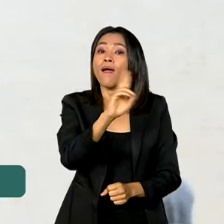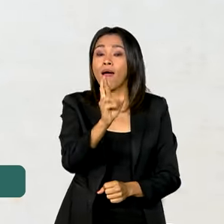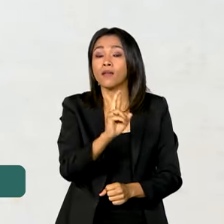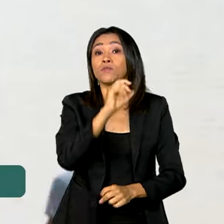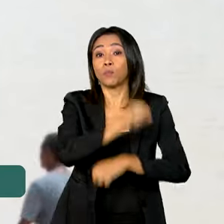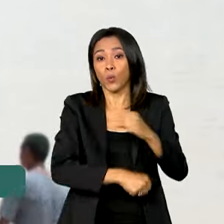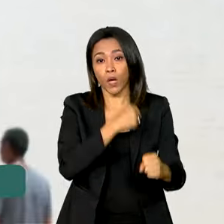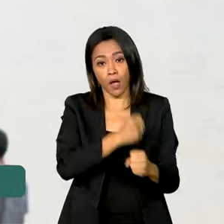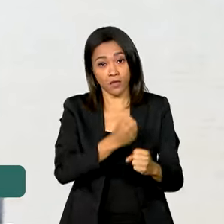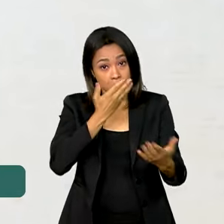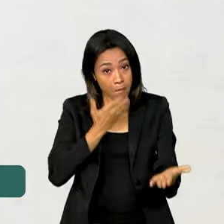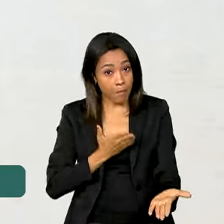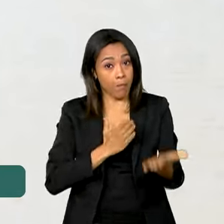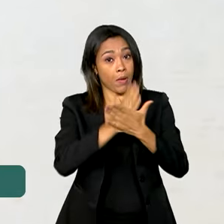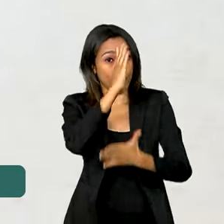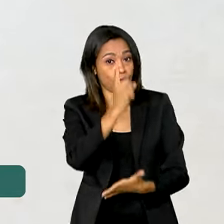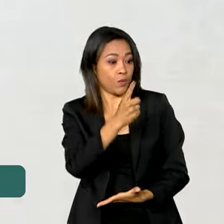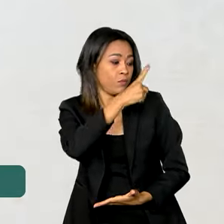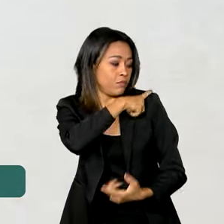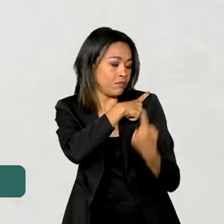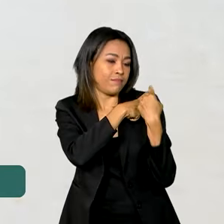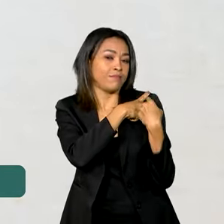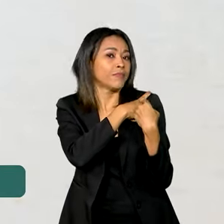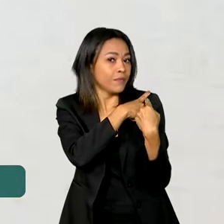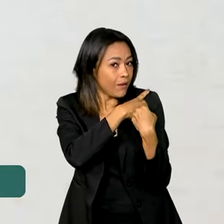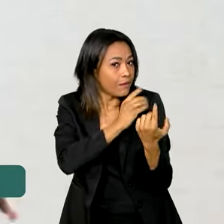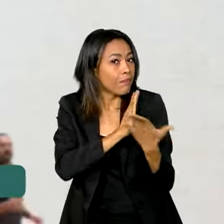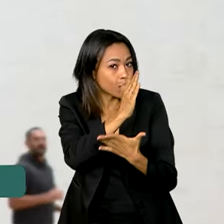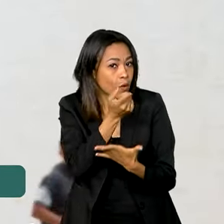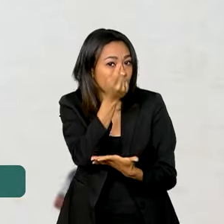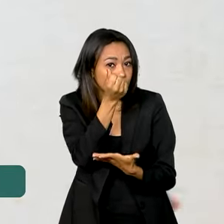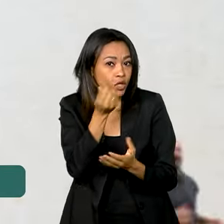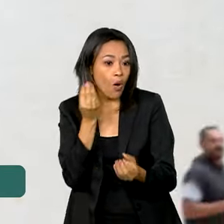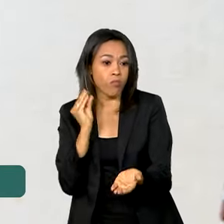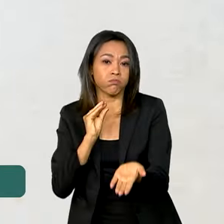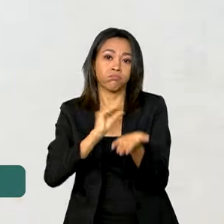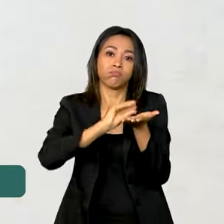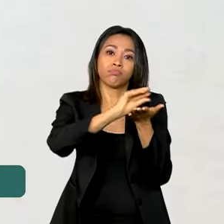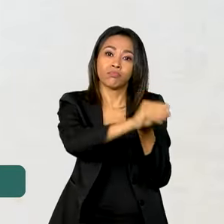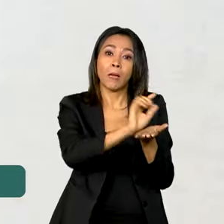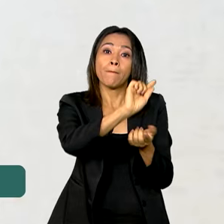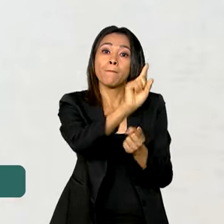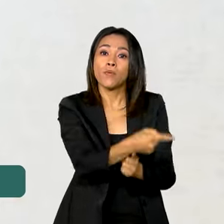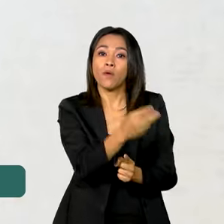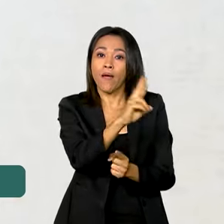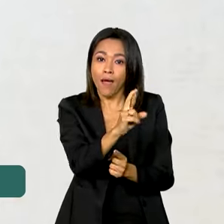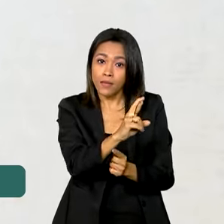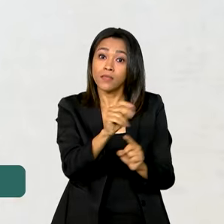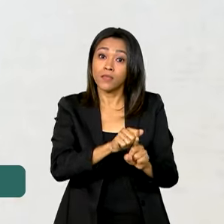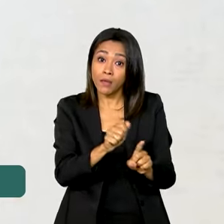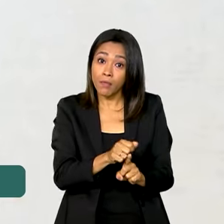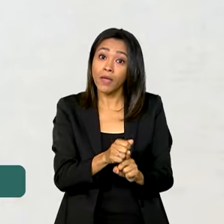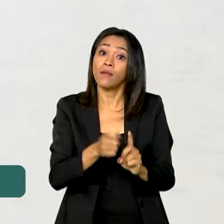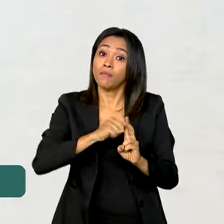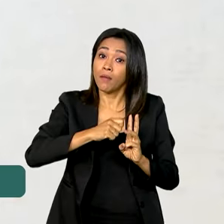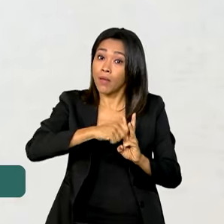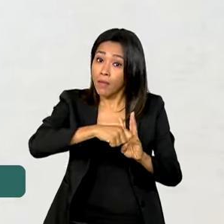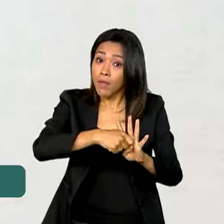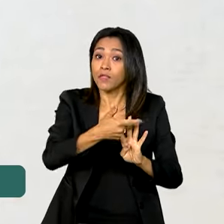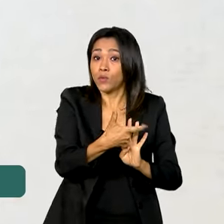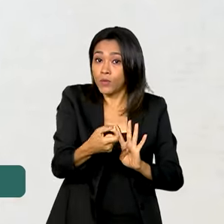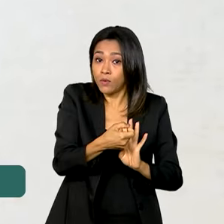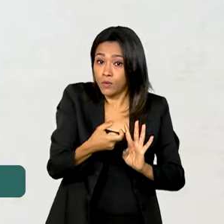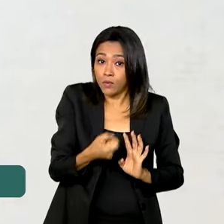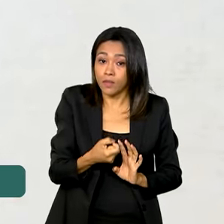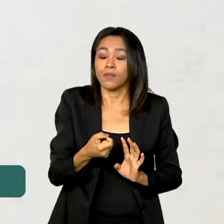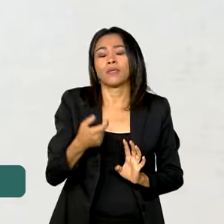ano. Se for aprovado no primeiro ano do ensino médio, por exemplo, ele recebe R$ 1.000 extra, além dos R$ 200 por mês. E caso o estudante comprove